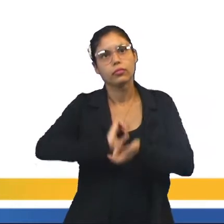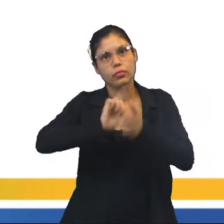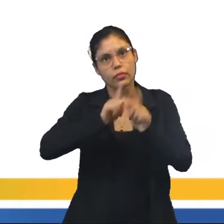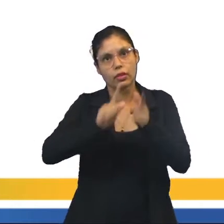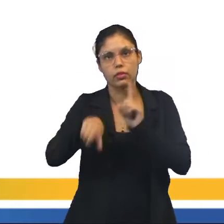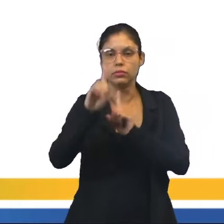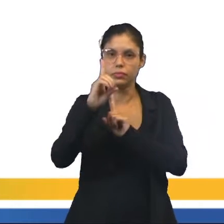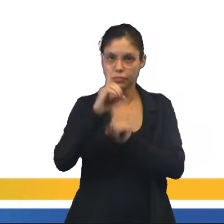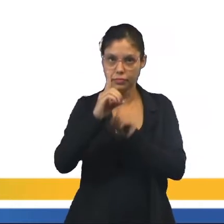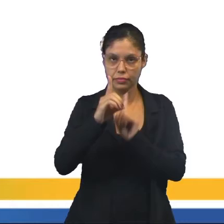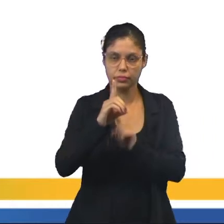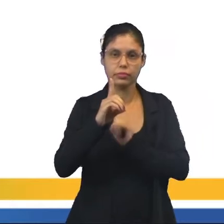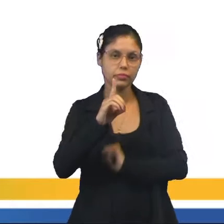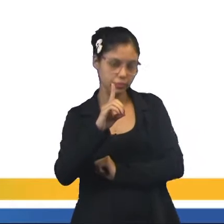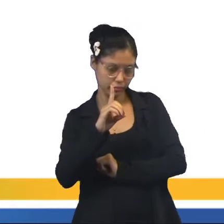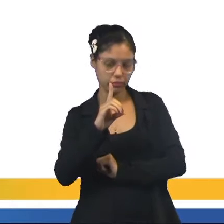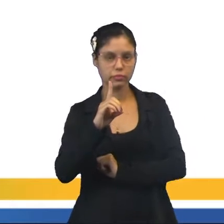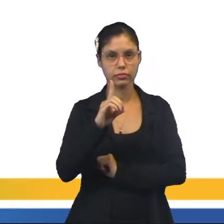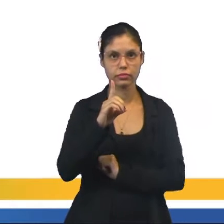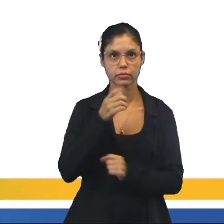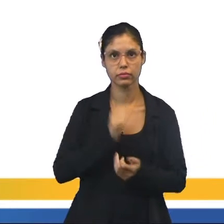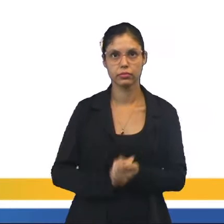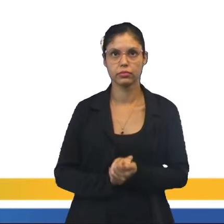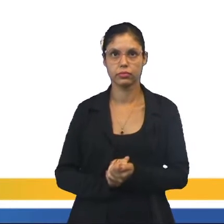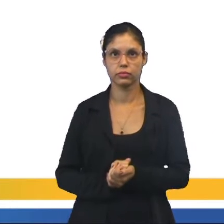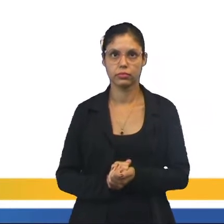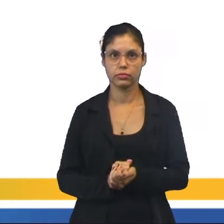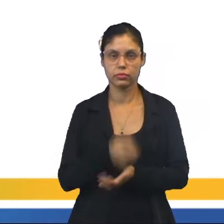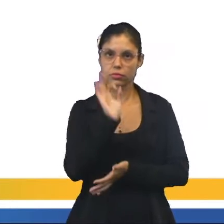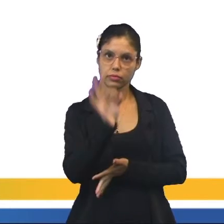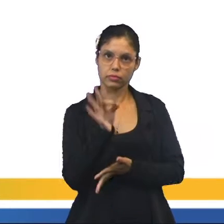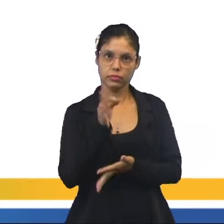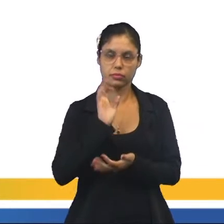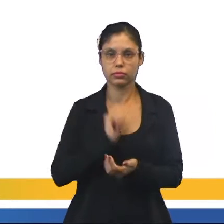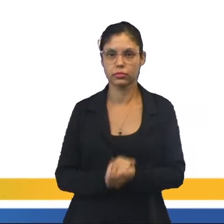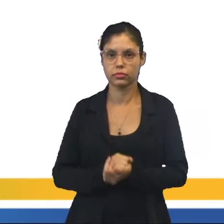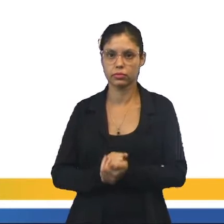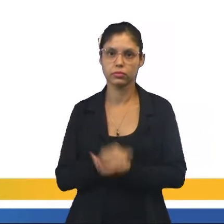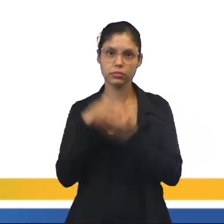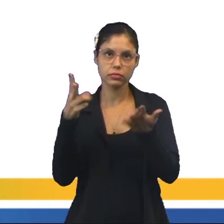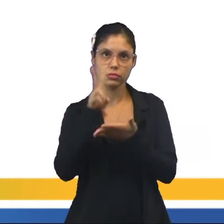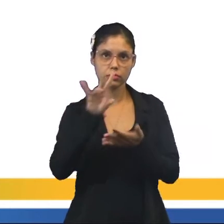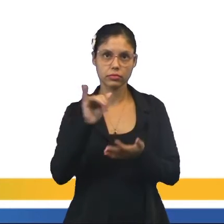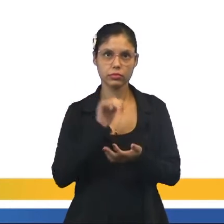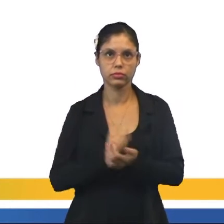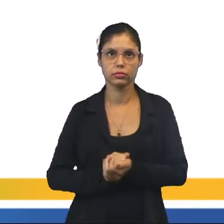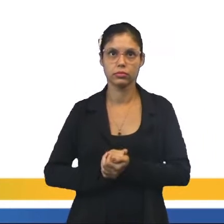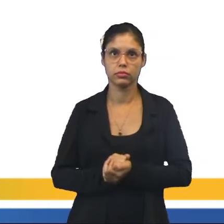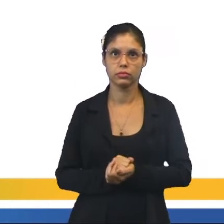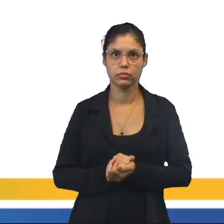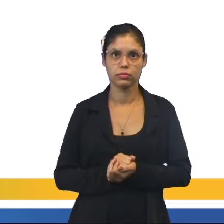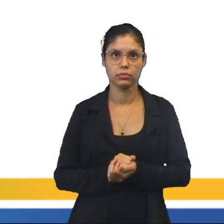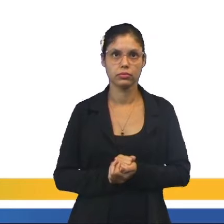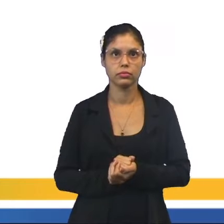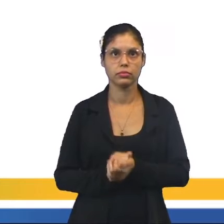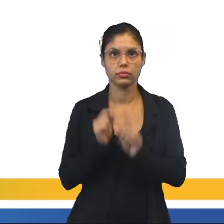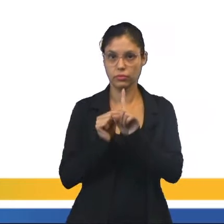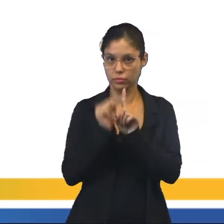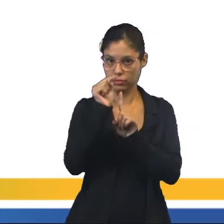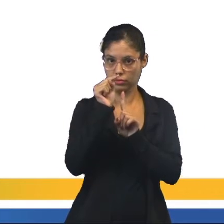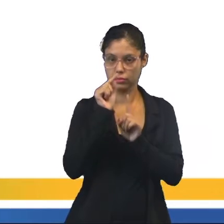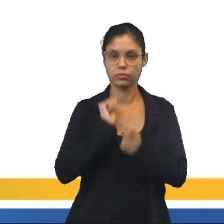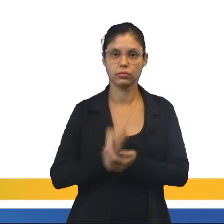vamos ter a alternativa, tá? Como a letra D, correta, tá? Que vai ser